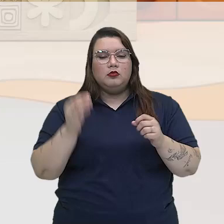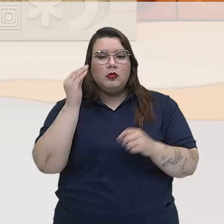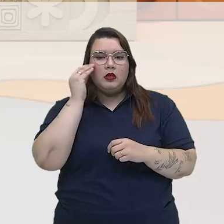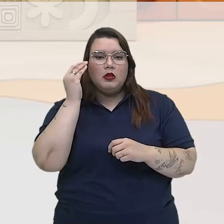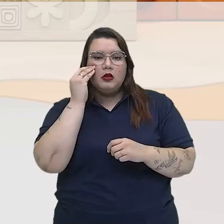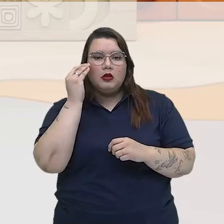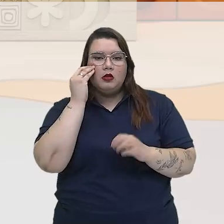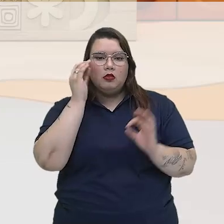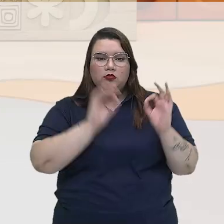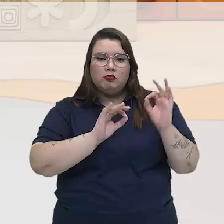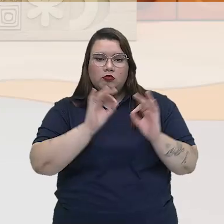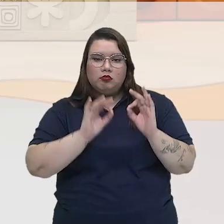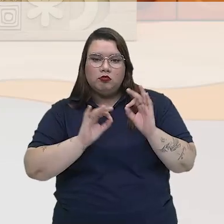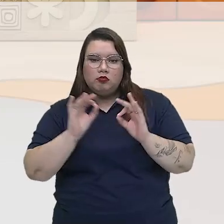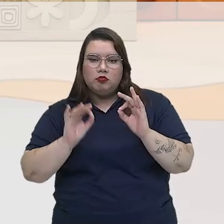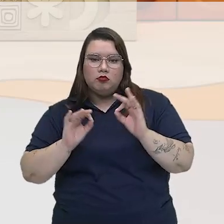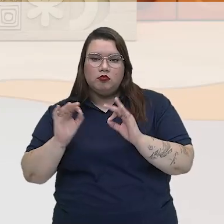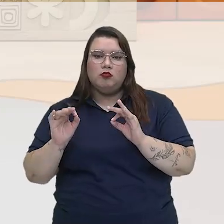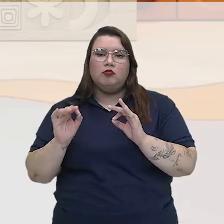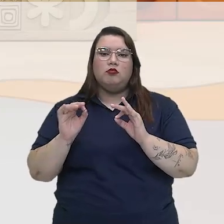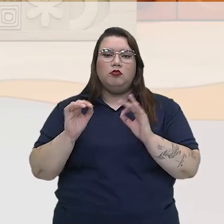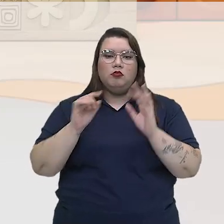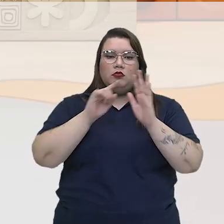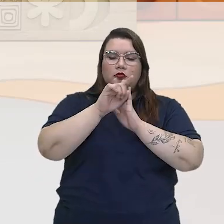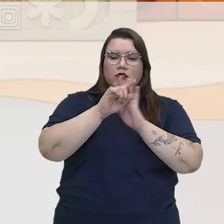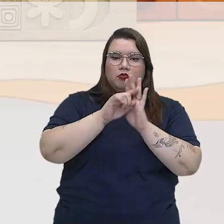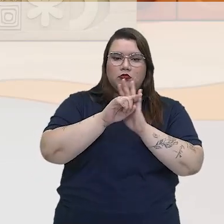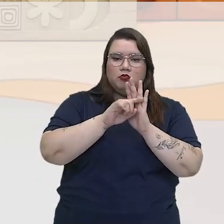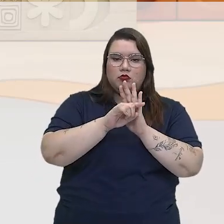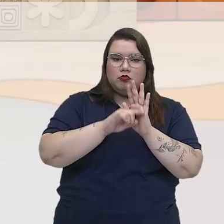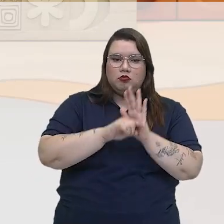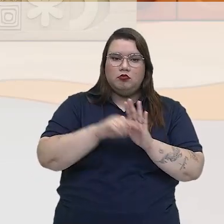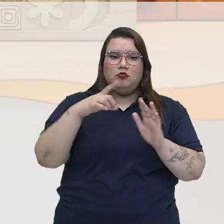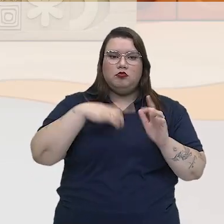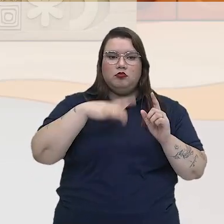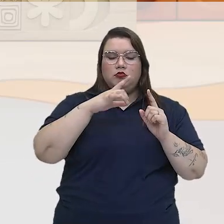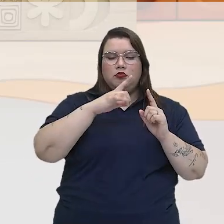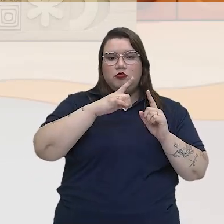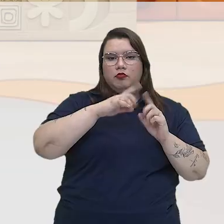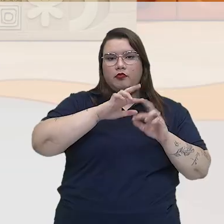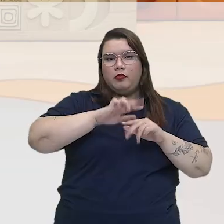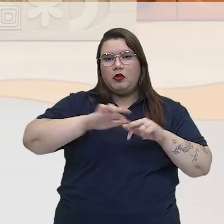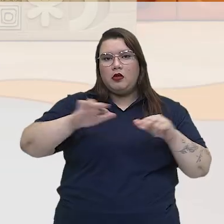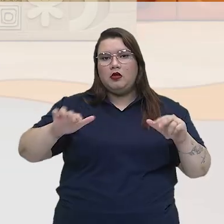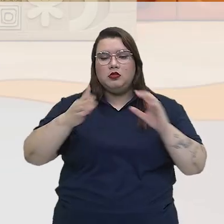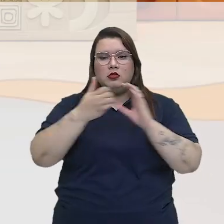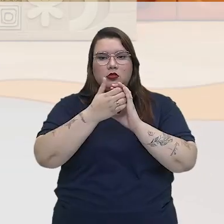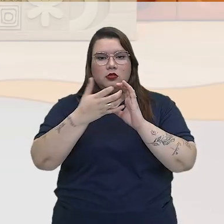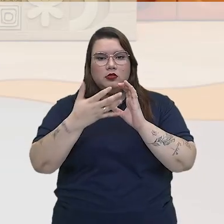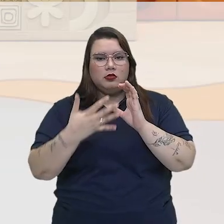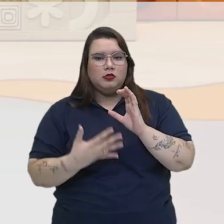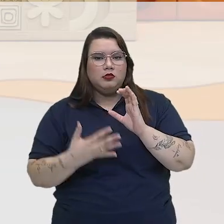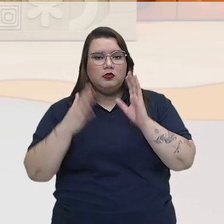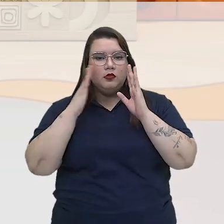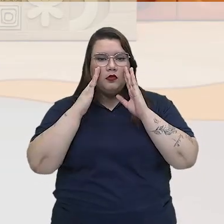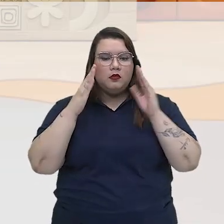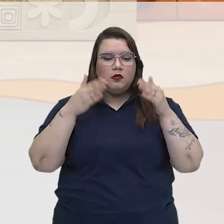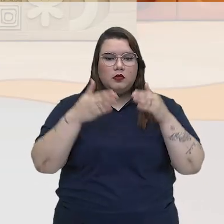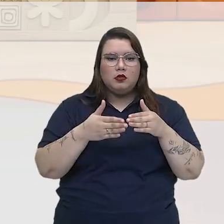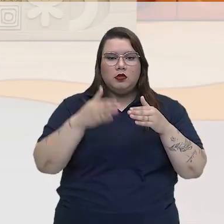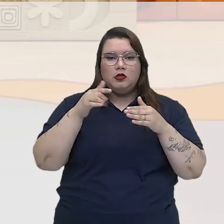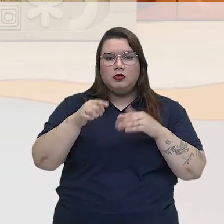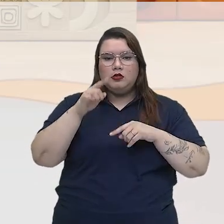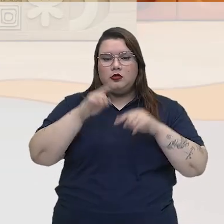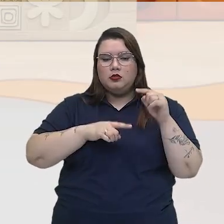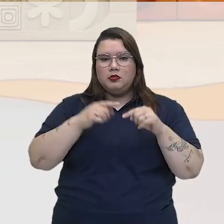tentando ali desvendar, pesquisar várias características a respeito desses